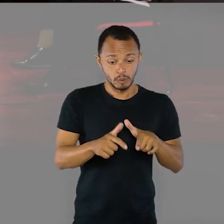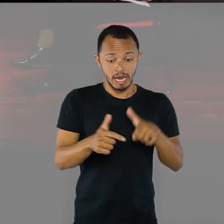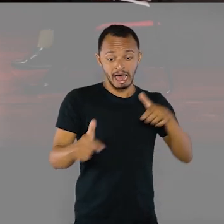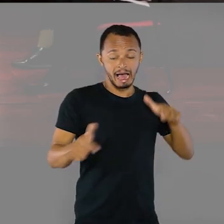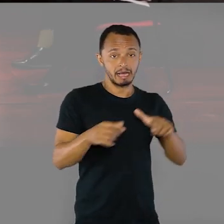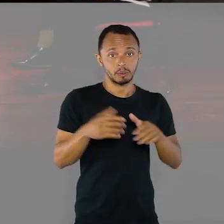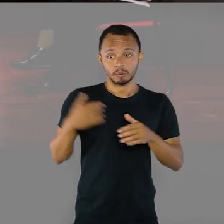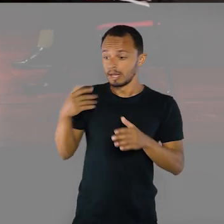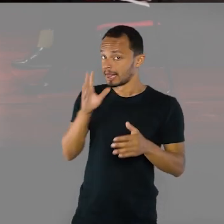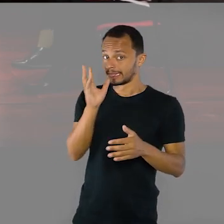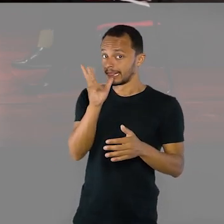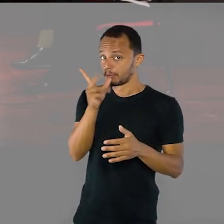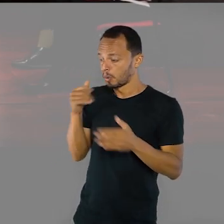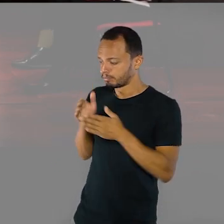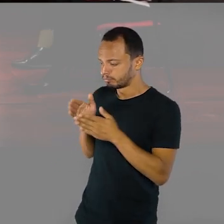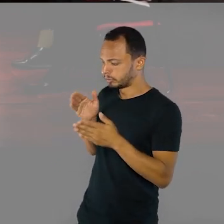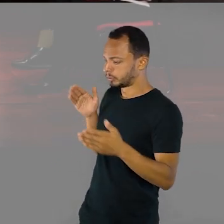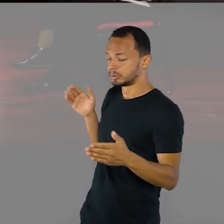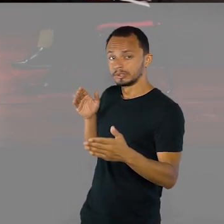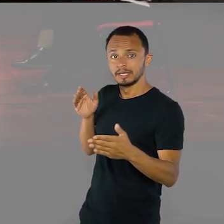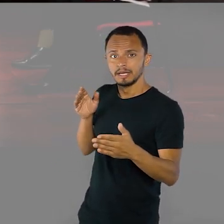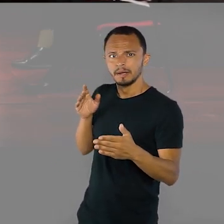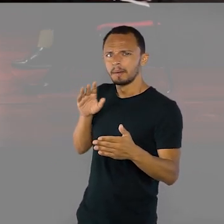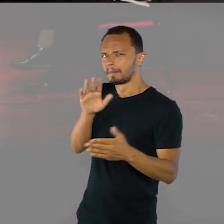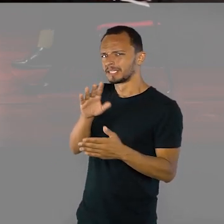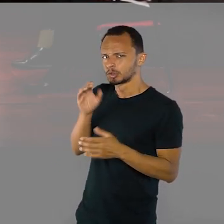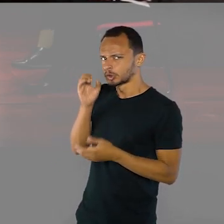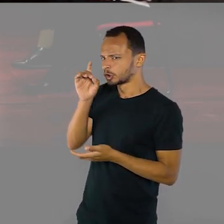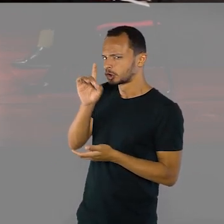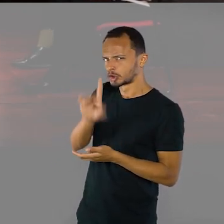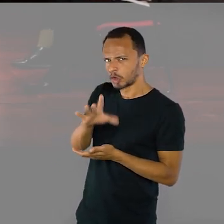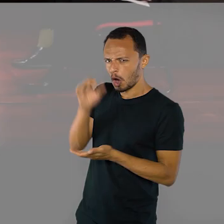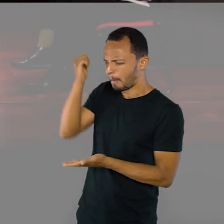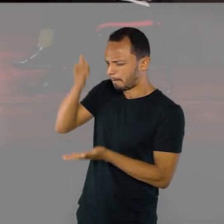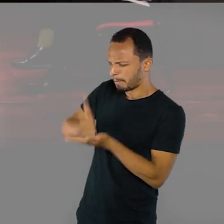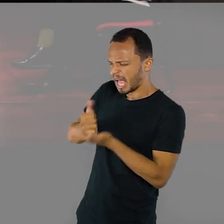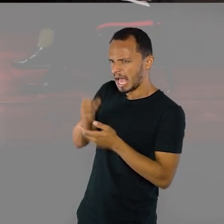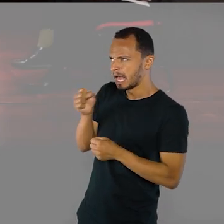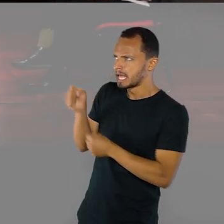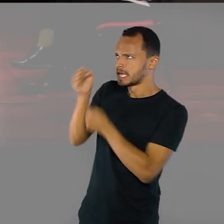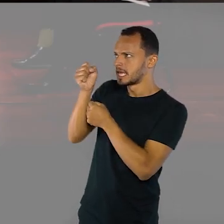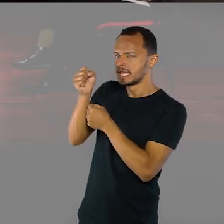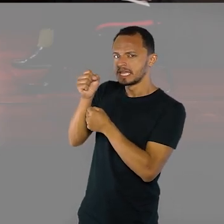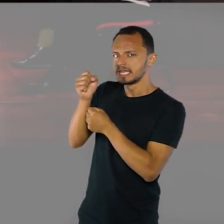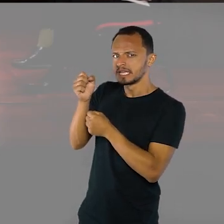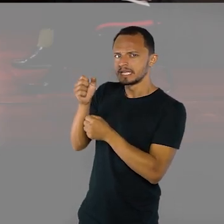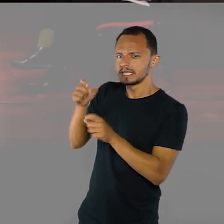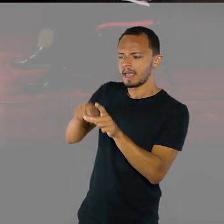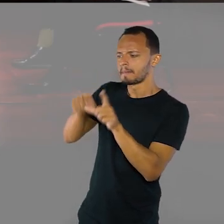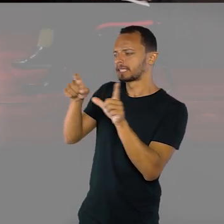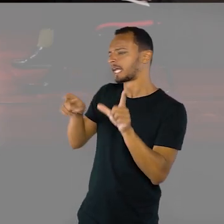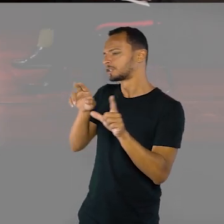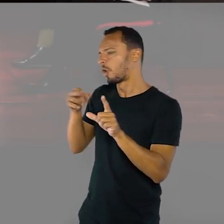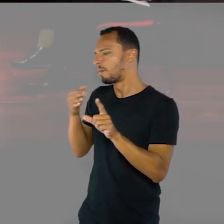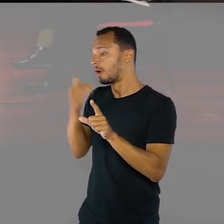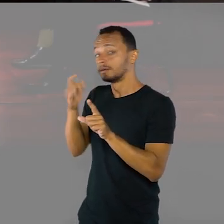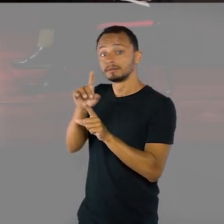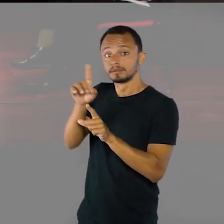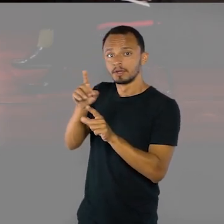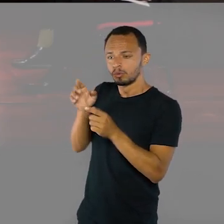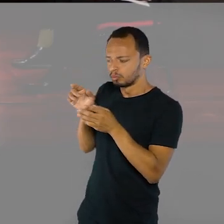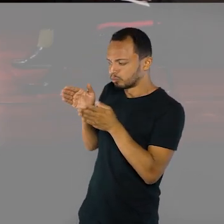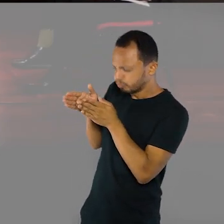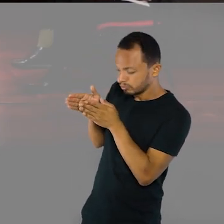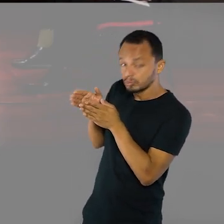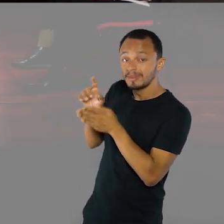e se concluiu em um só momento, a gente tem também que pensar quais foram as imagens que foram